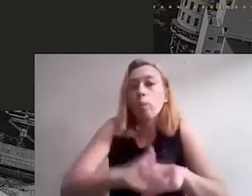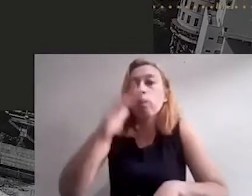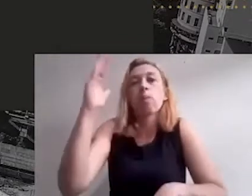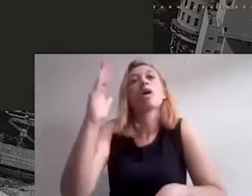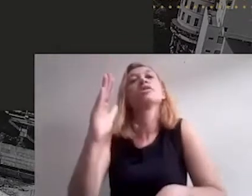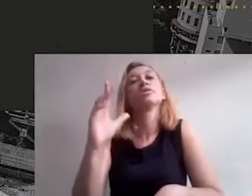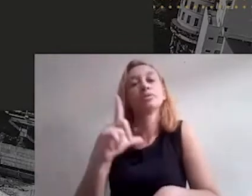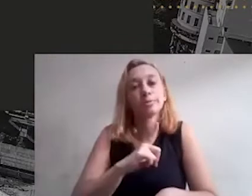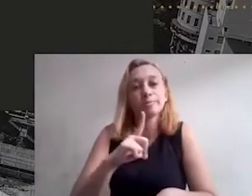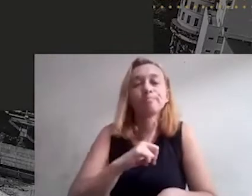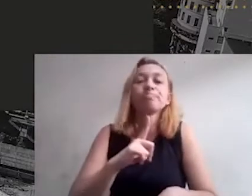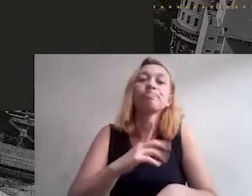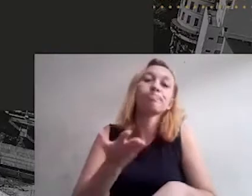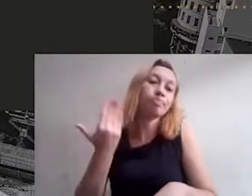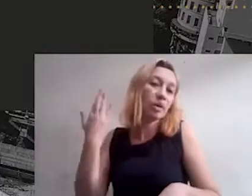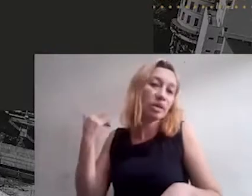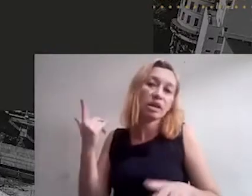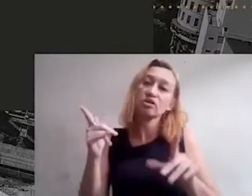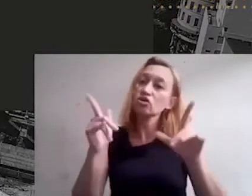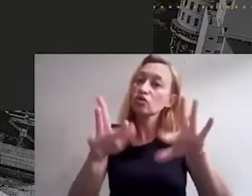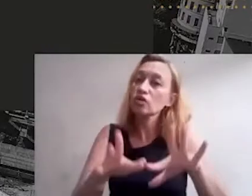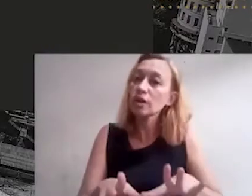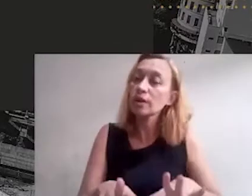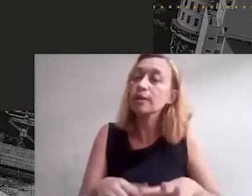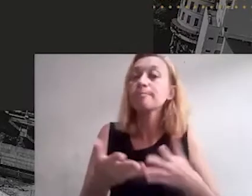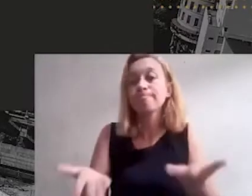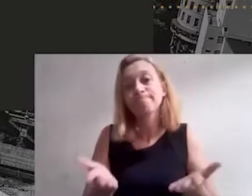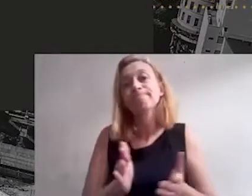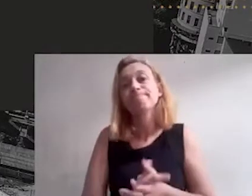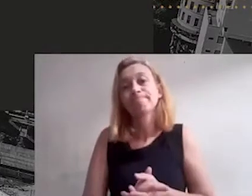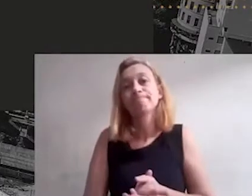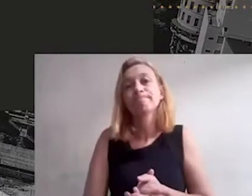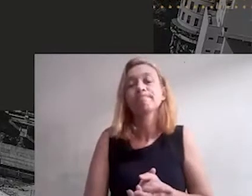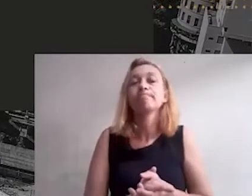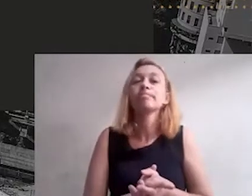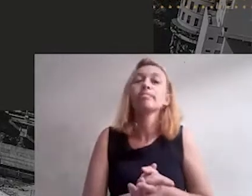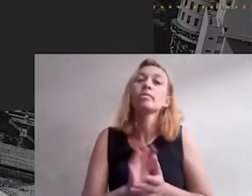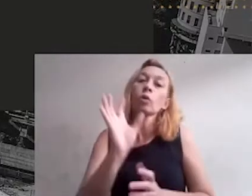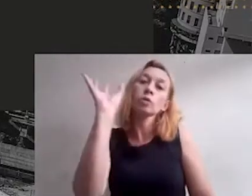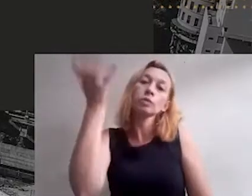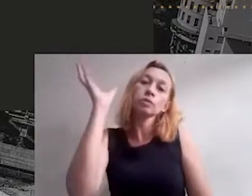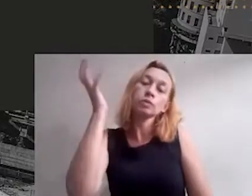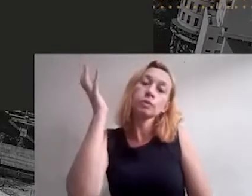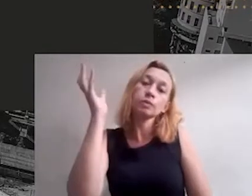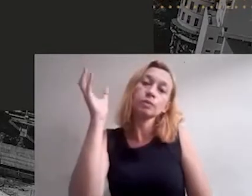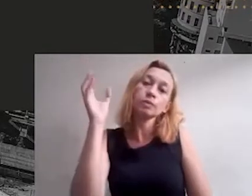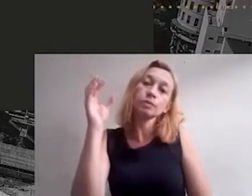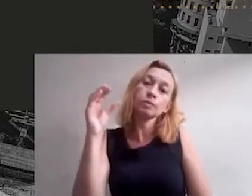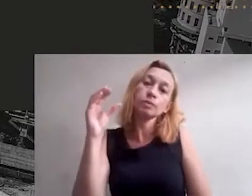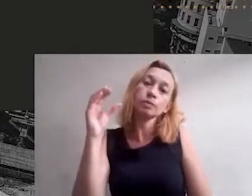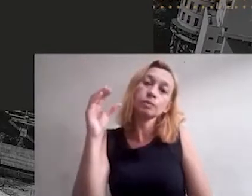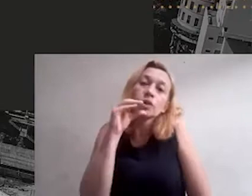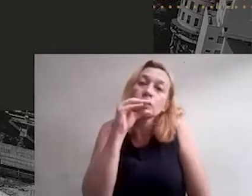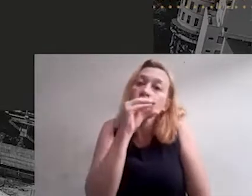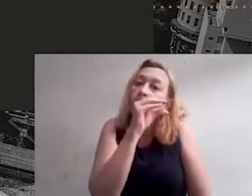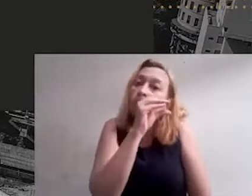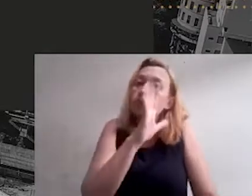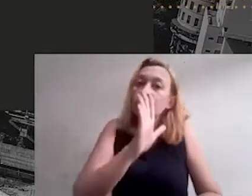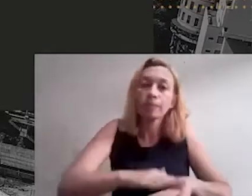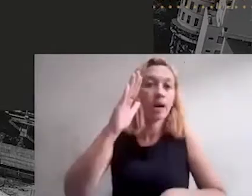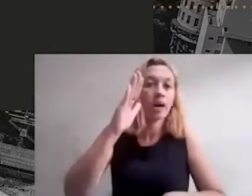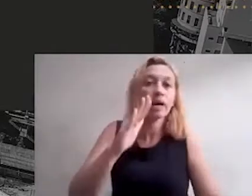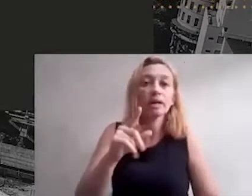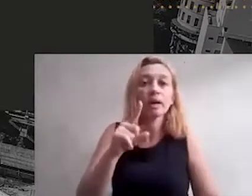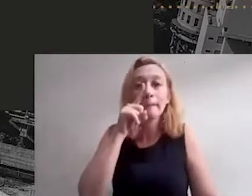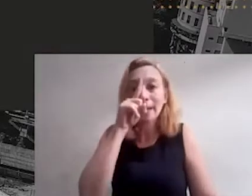costumava durar, e por isso a floresta resseca mais, com o aumento da temperatura, isso cria um risco de incêndio que